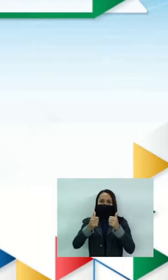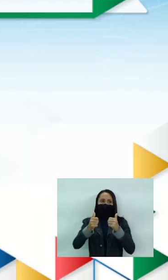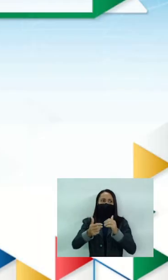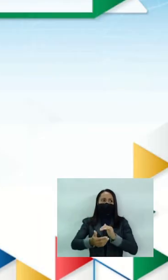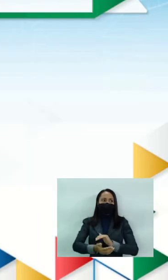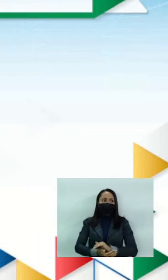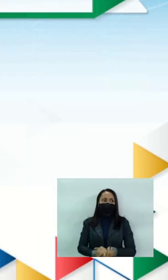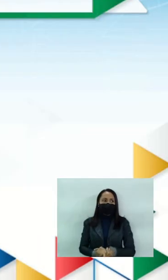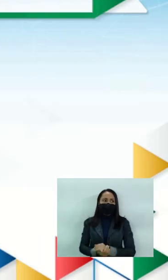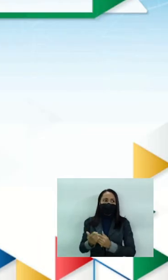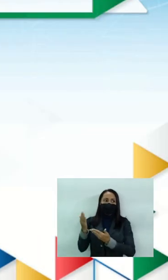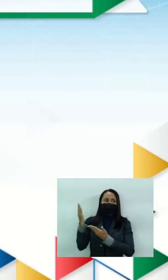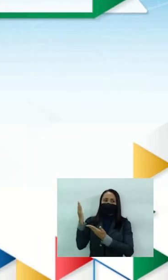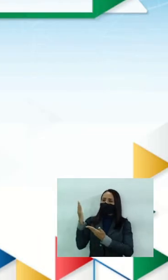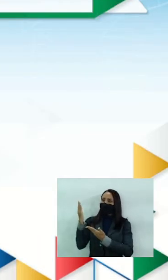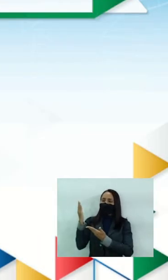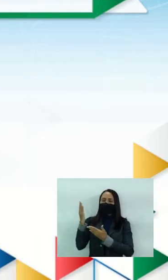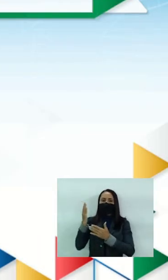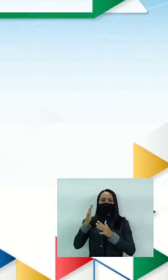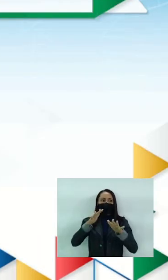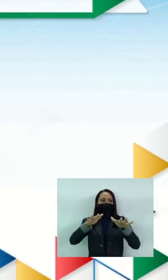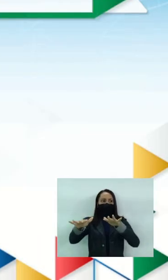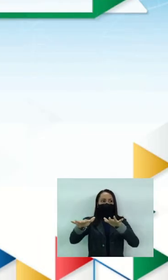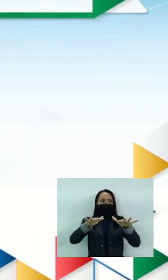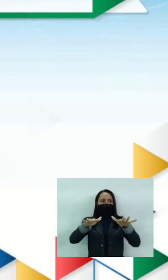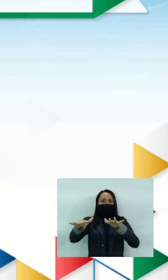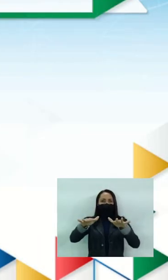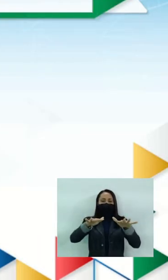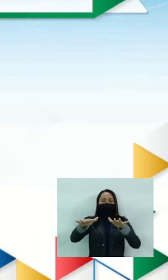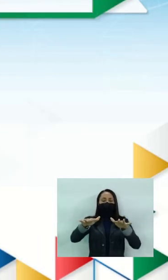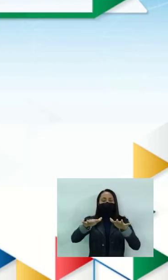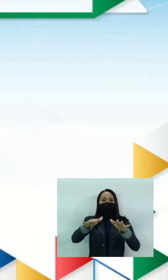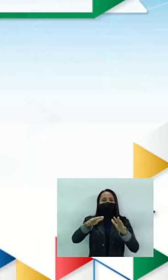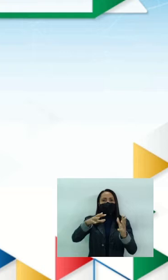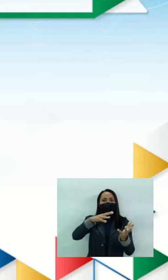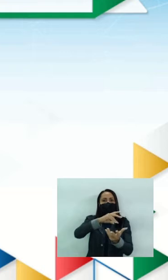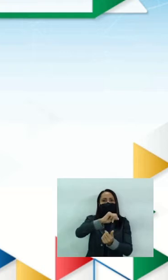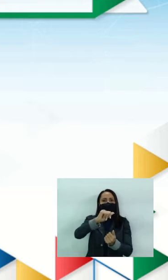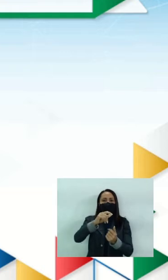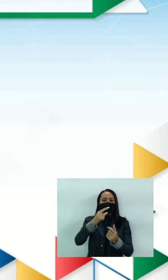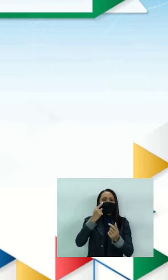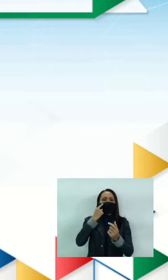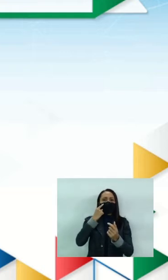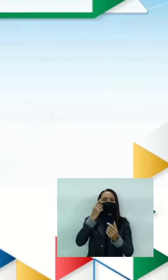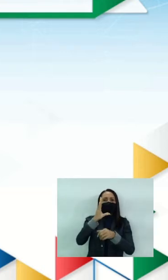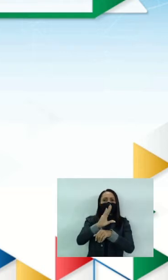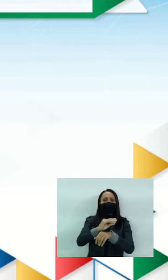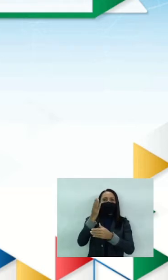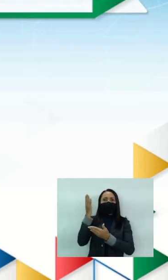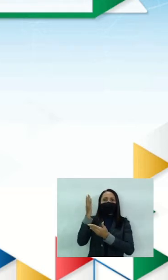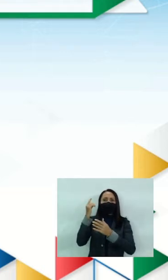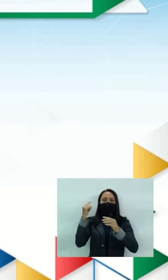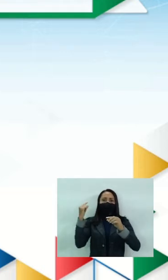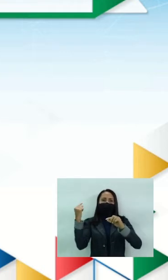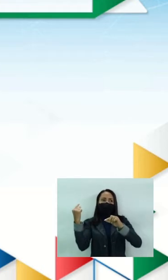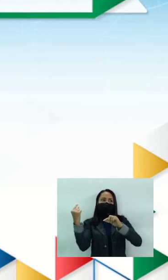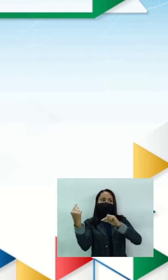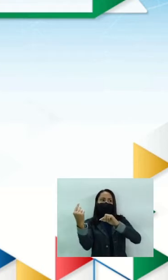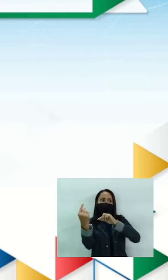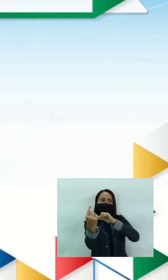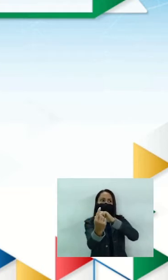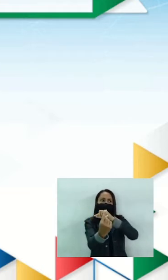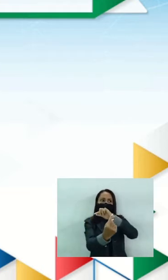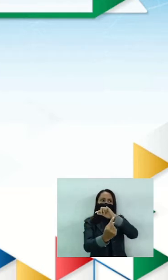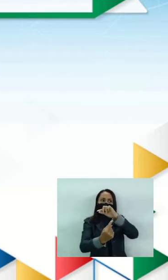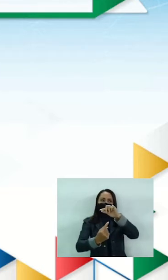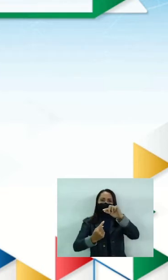tela. Os movimentos da Terra. Vocês podem observar na fotografia a Terra, ela está girando, tá certo?